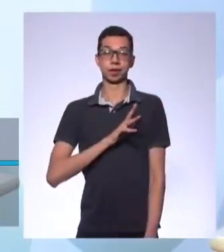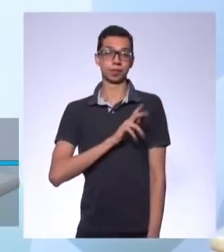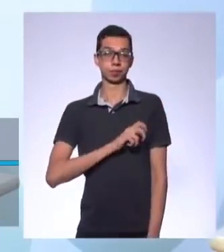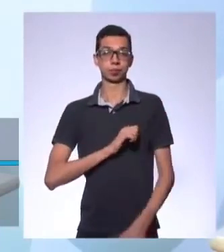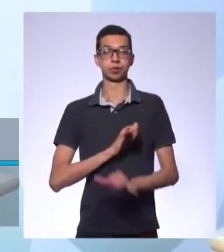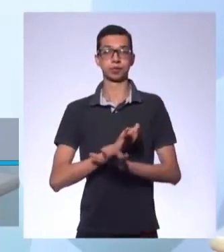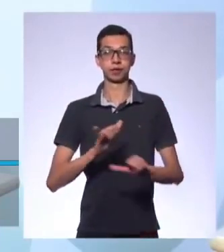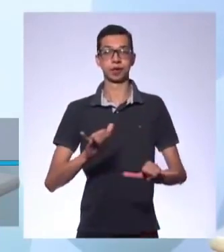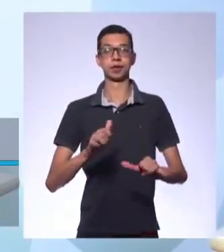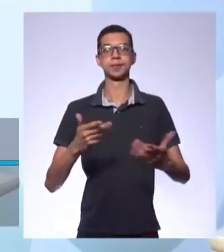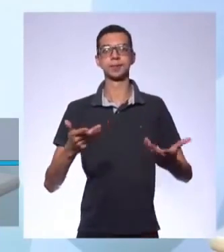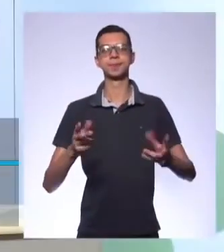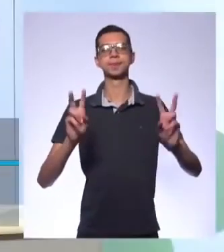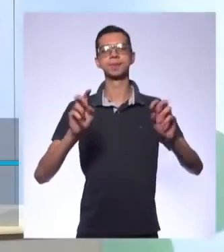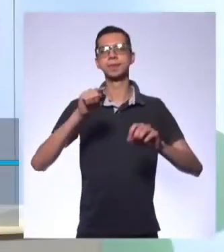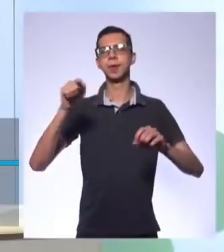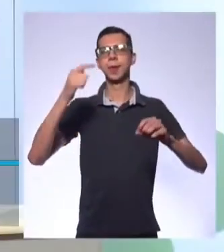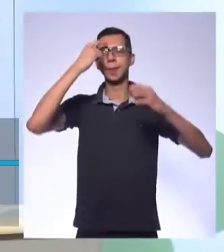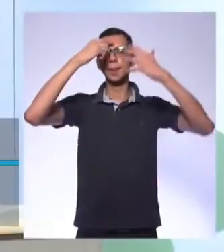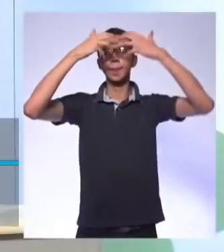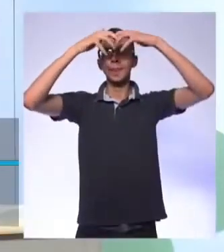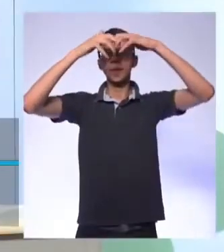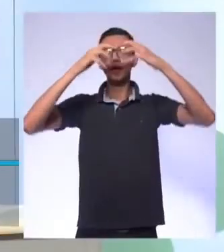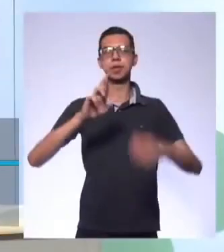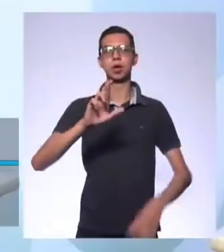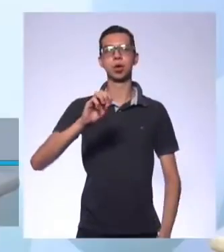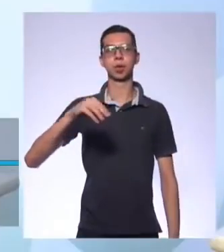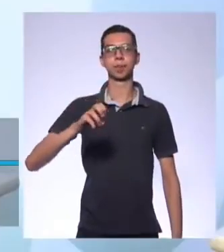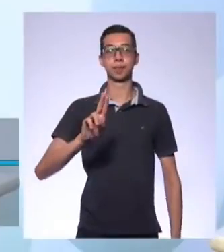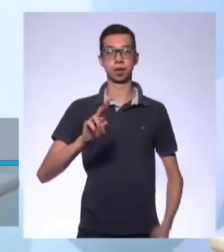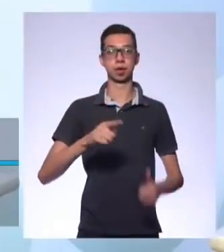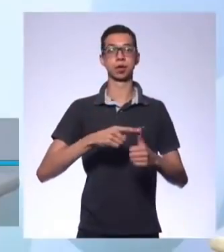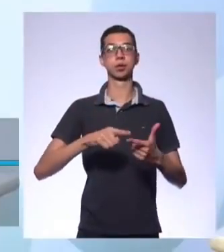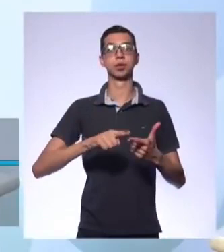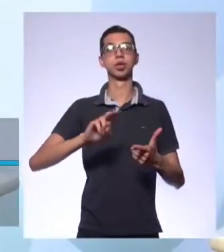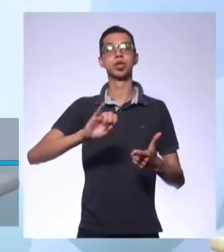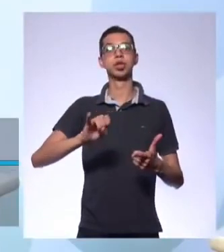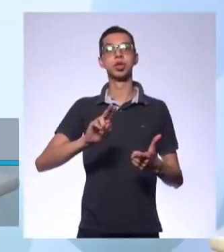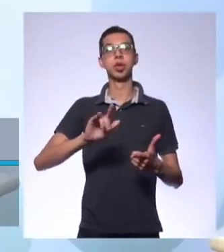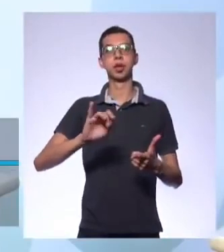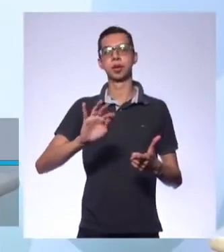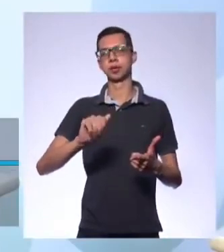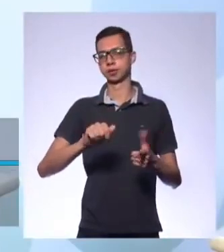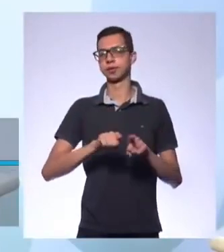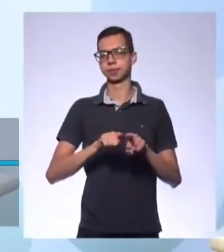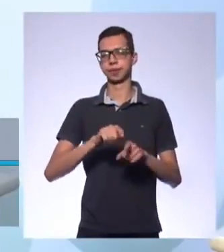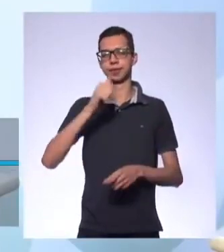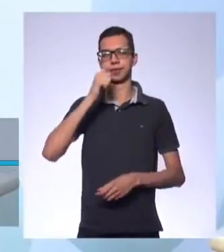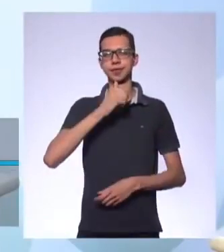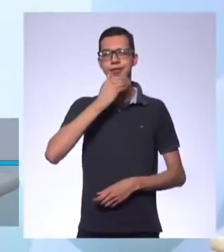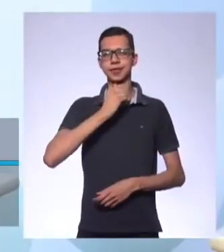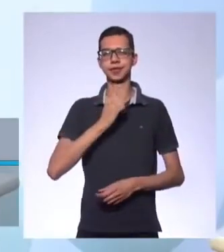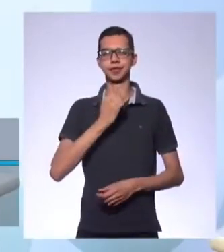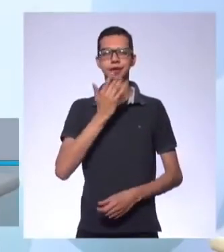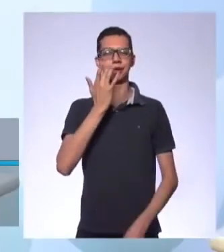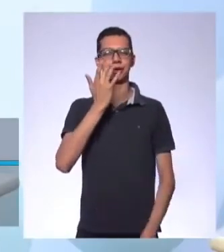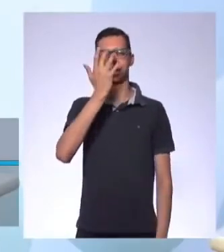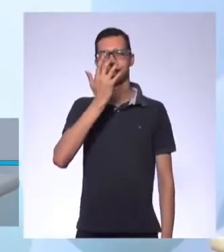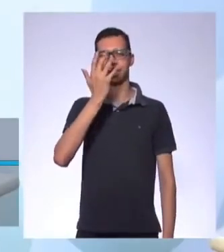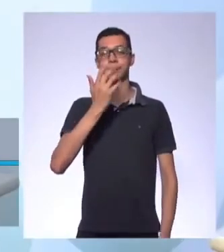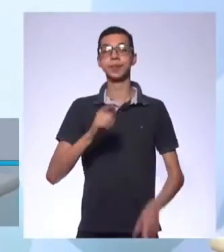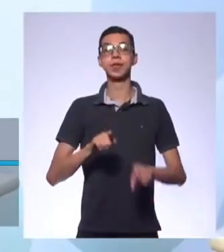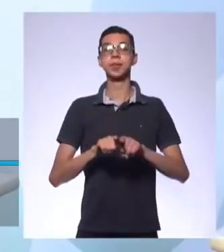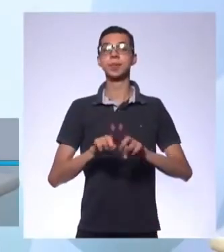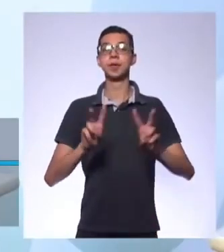se colocar aí a questão de Romeu e Julieta, até a questão do doce. Sim, Não tem aquela composição, o doce que eu falo, a